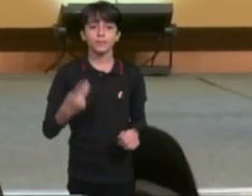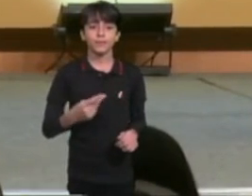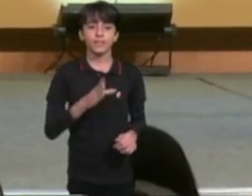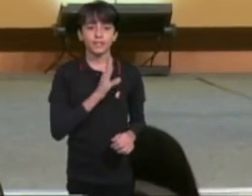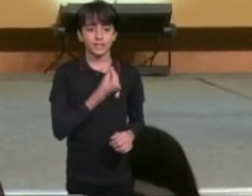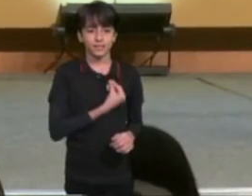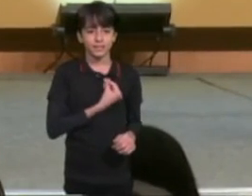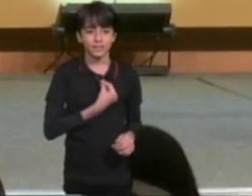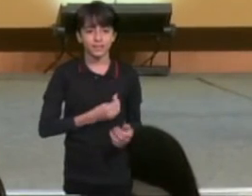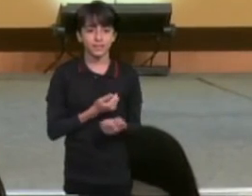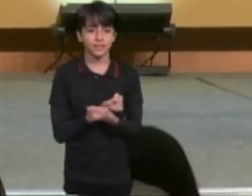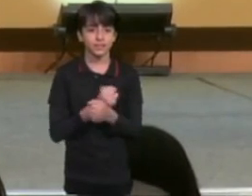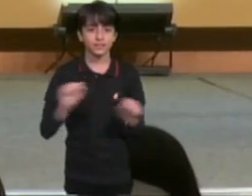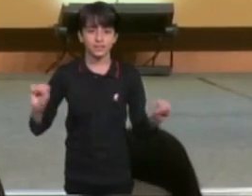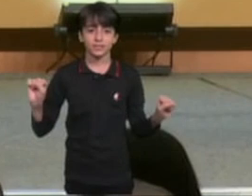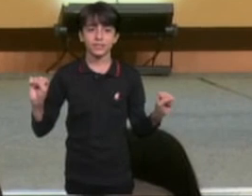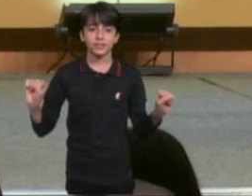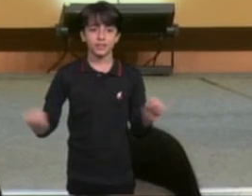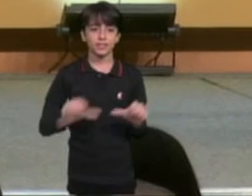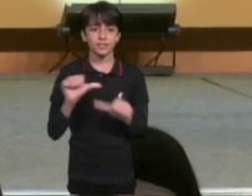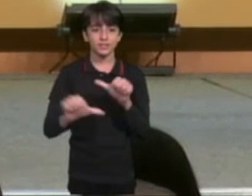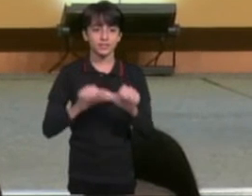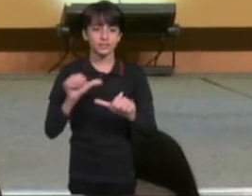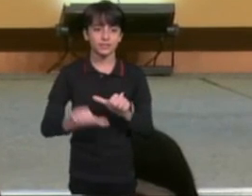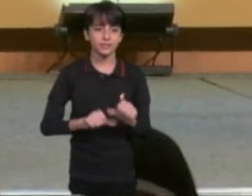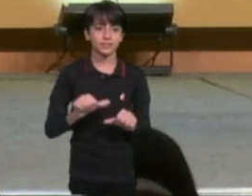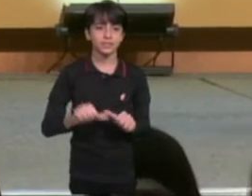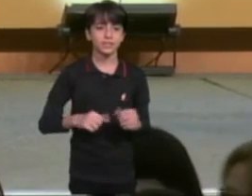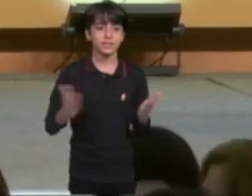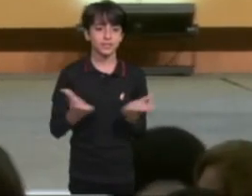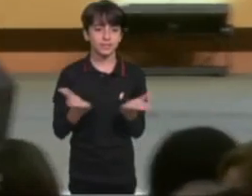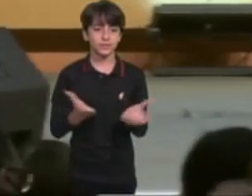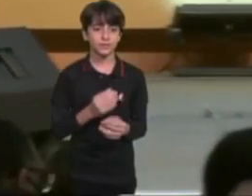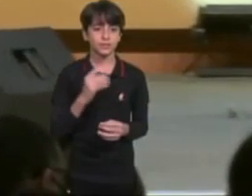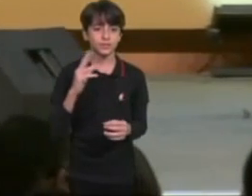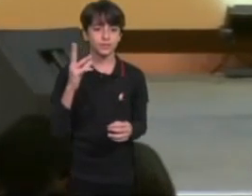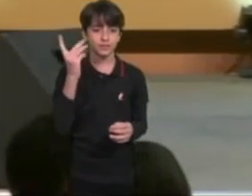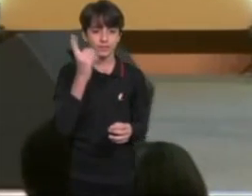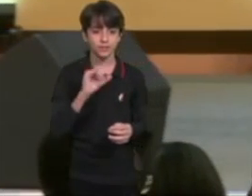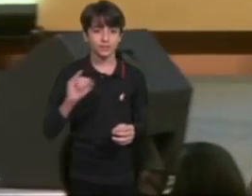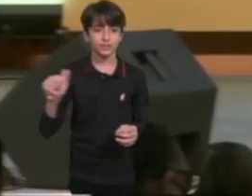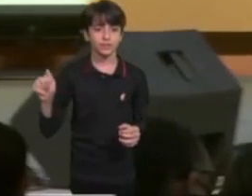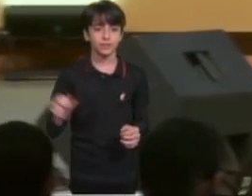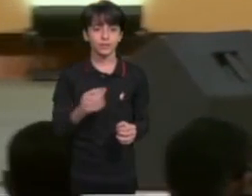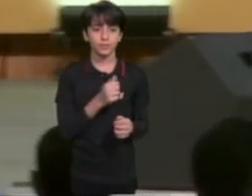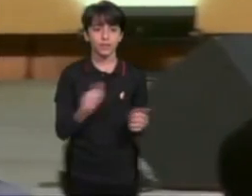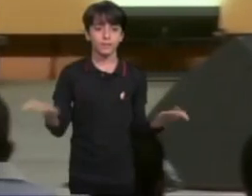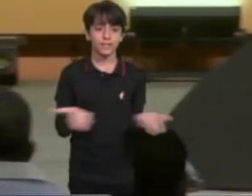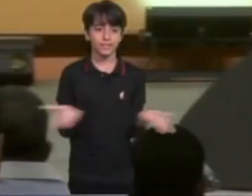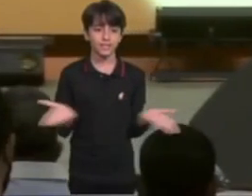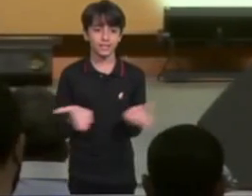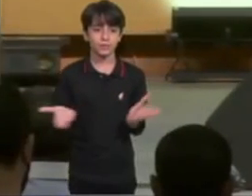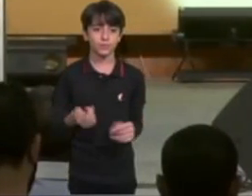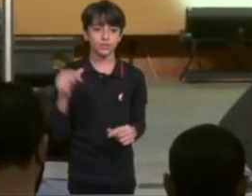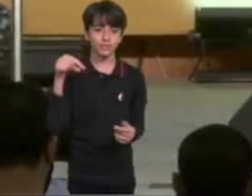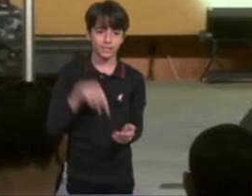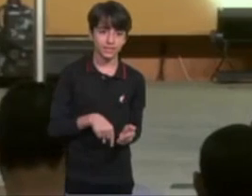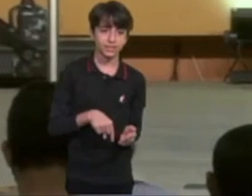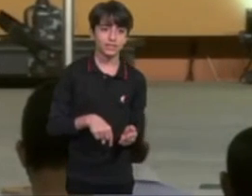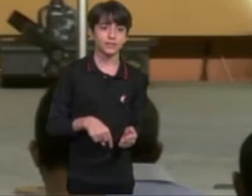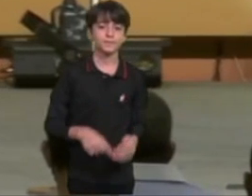te transformar para restaurar sua vida é esse é um dia esse é o dia não é amanhã é hoje é aqui e agora